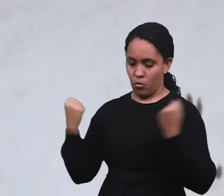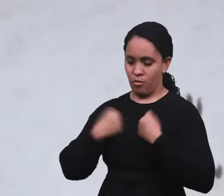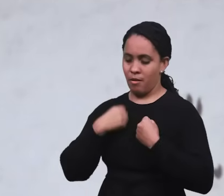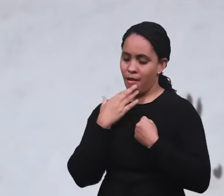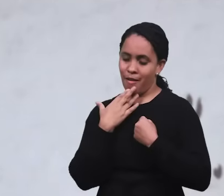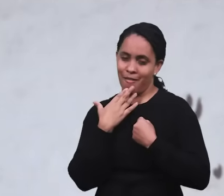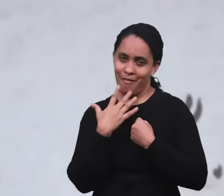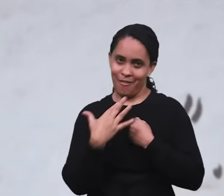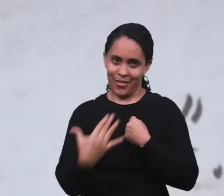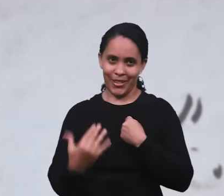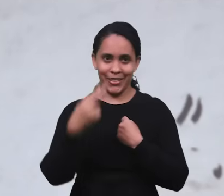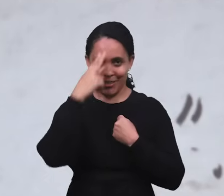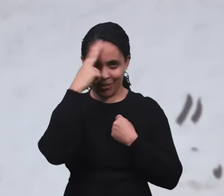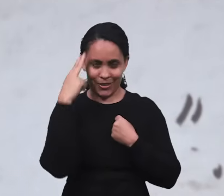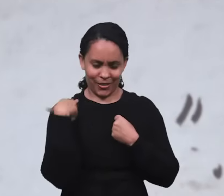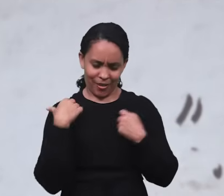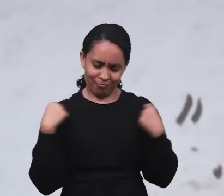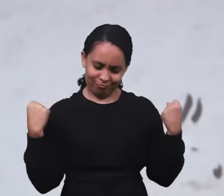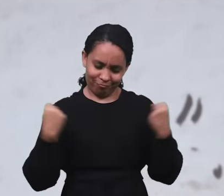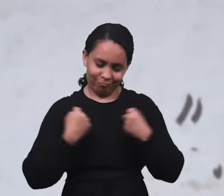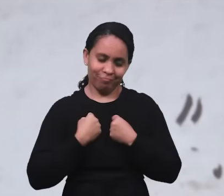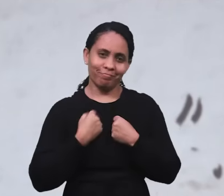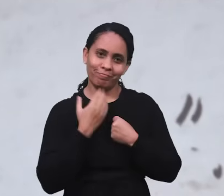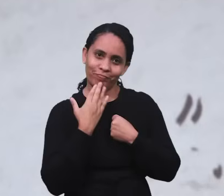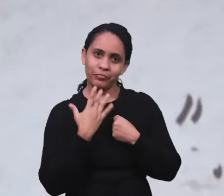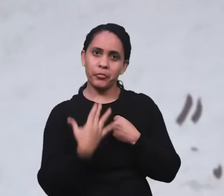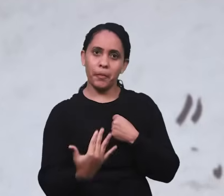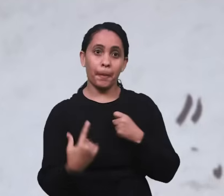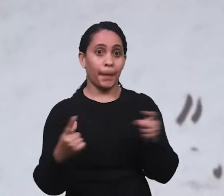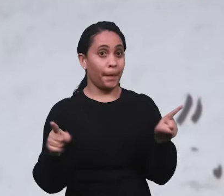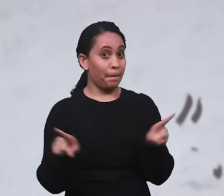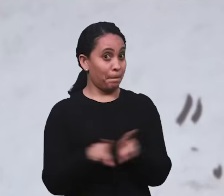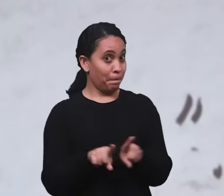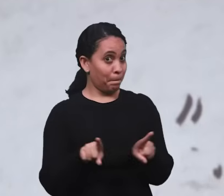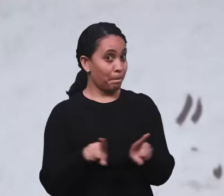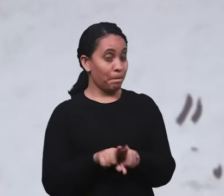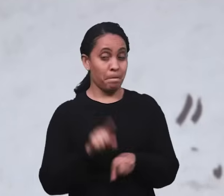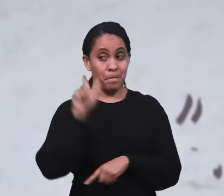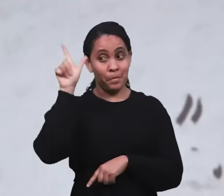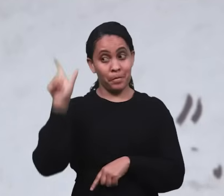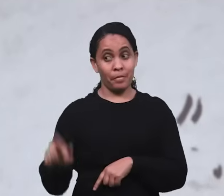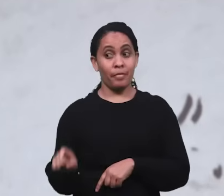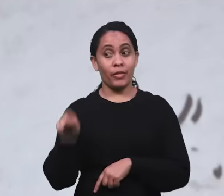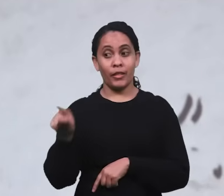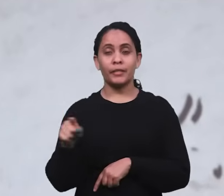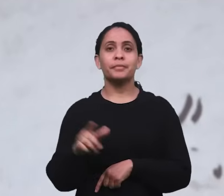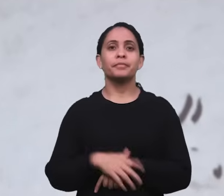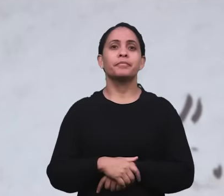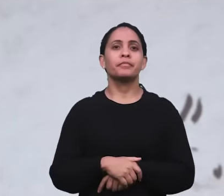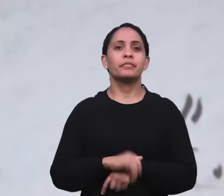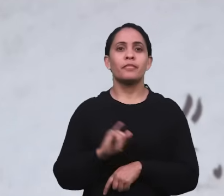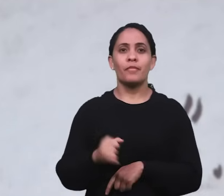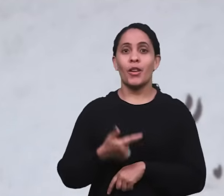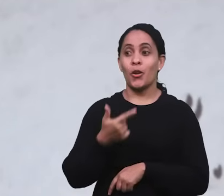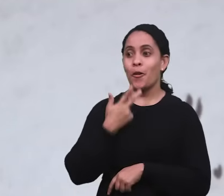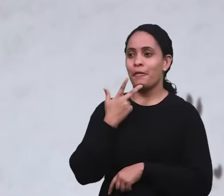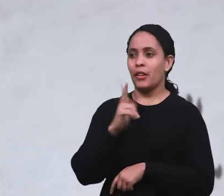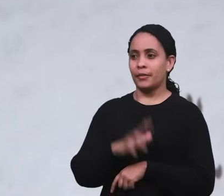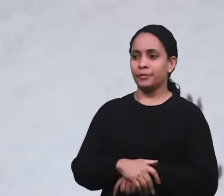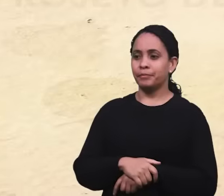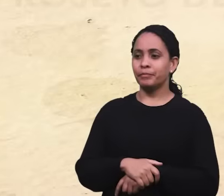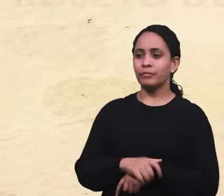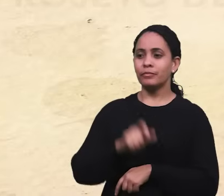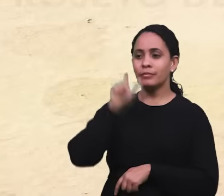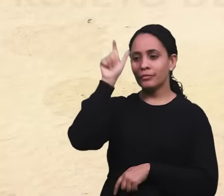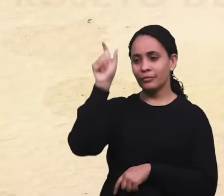colorida, há uma colocação sobre José que ele fala assim,